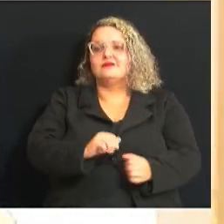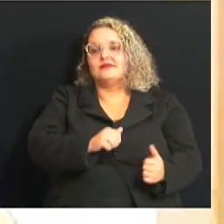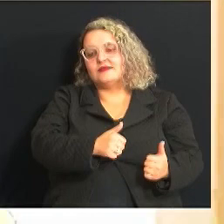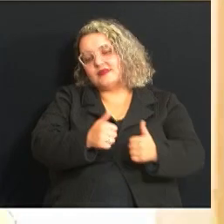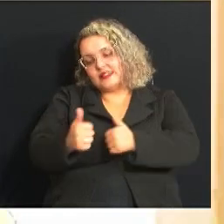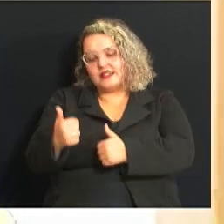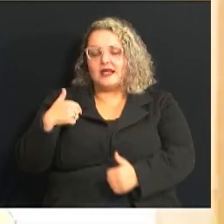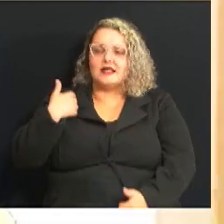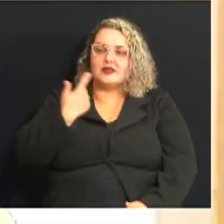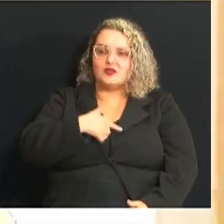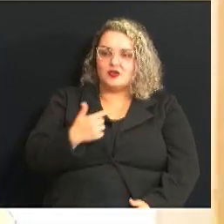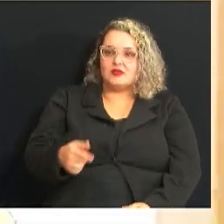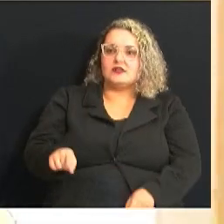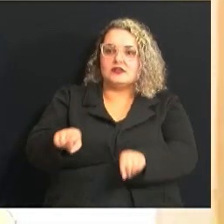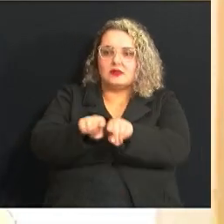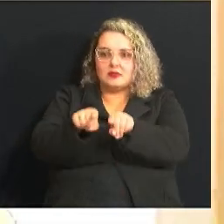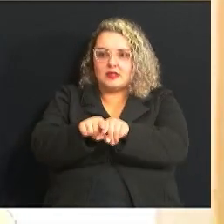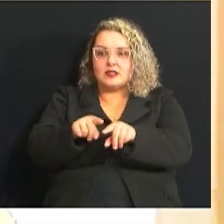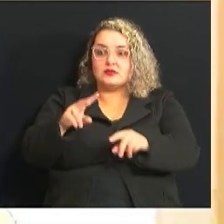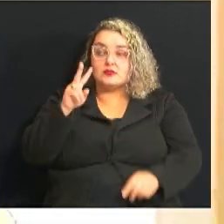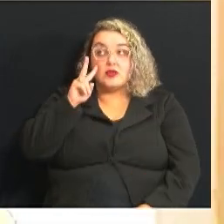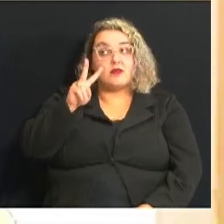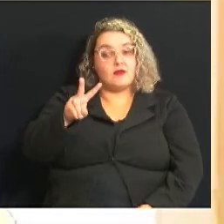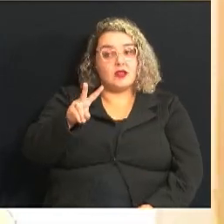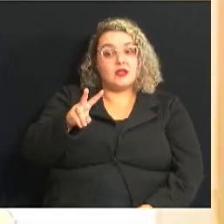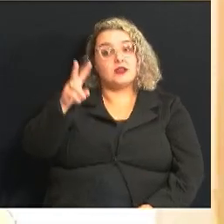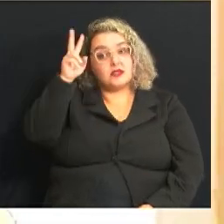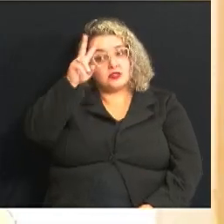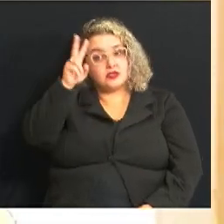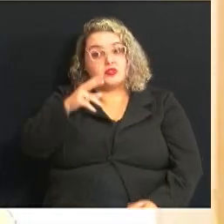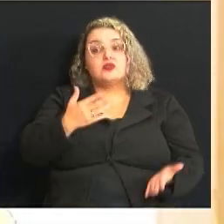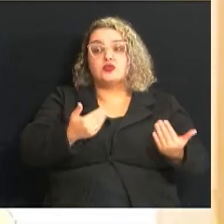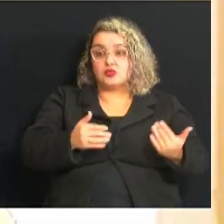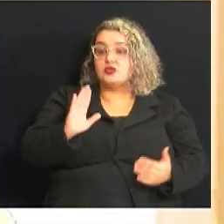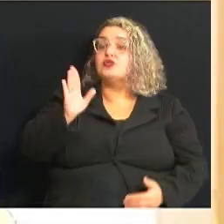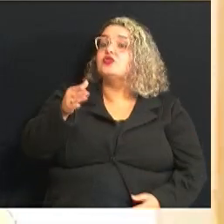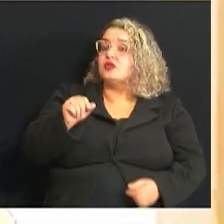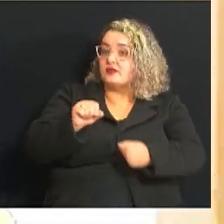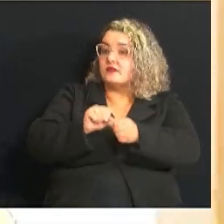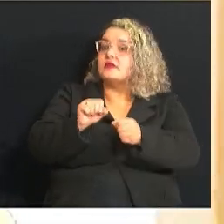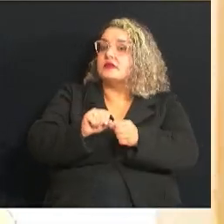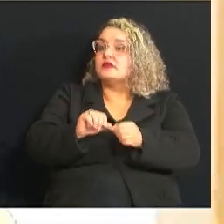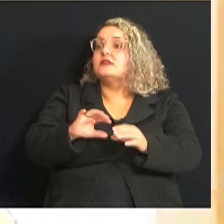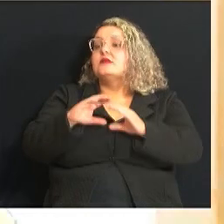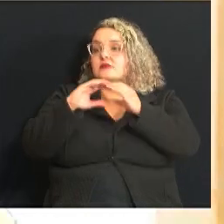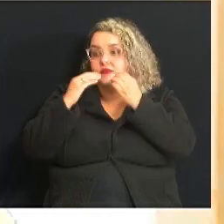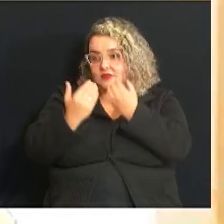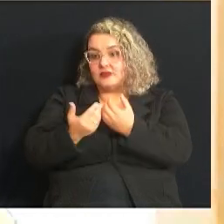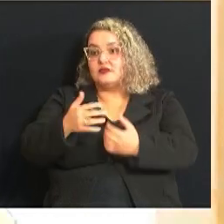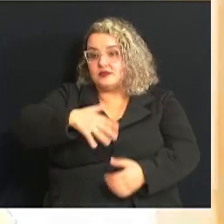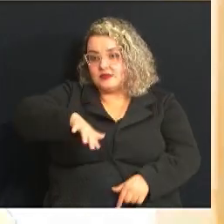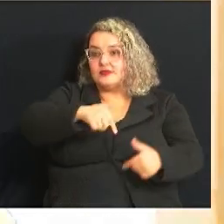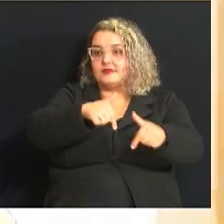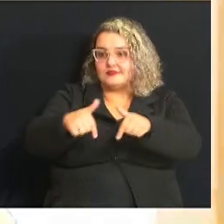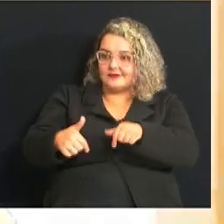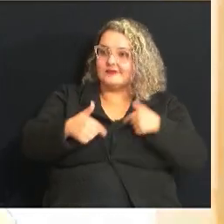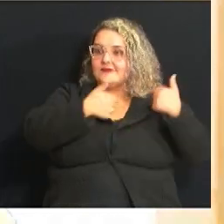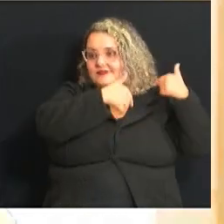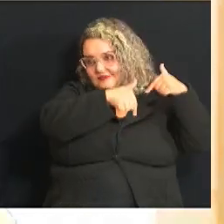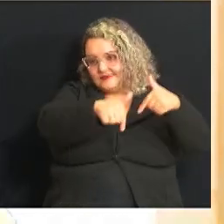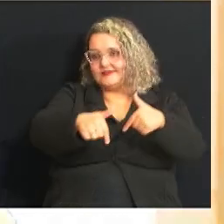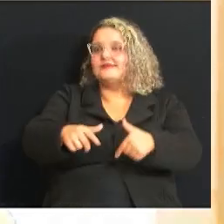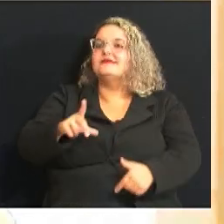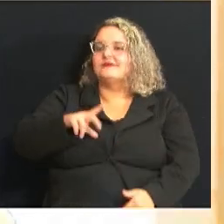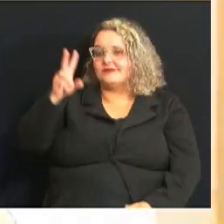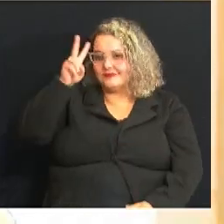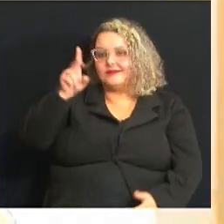gente. Também fica de olho nas histórias dos nossos jovens que já concluíram o coletivo e estão no mercado de trabalho e fazendo carreira. Tem história, então,